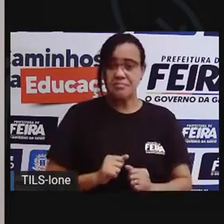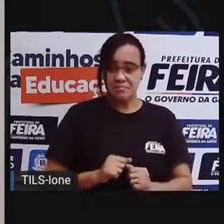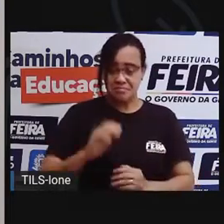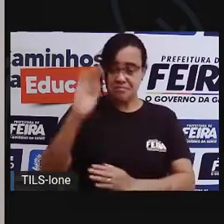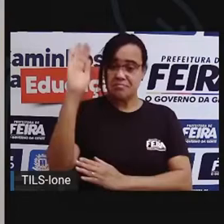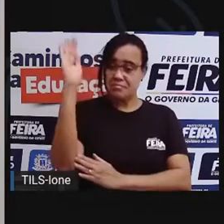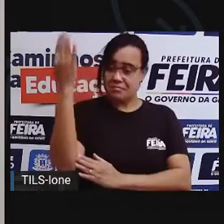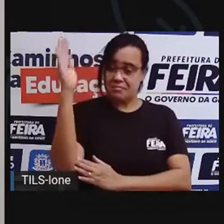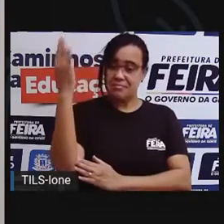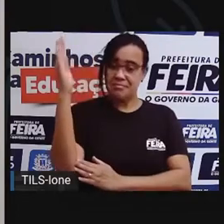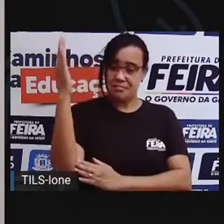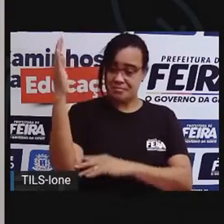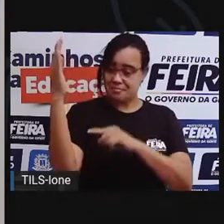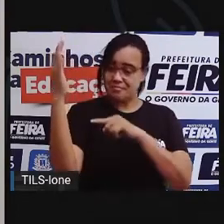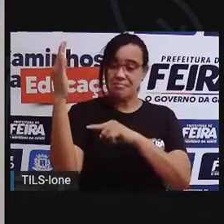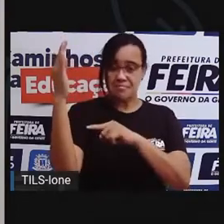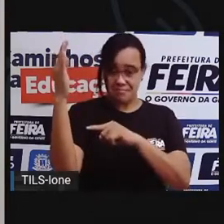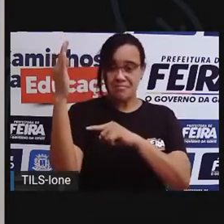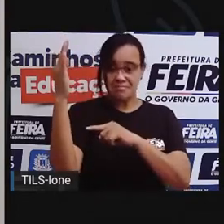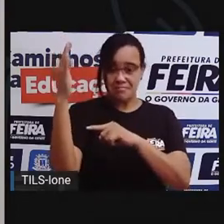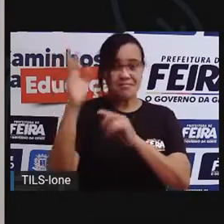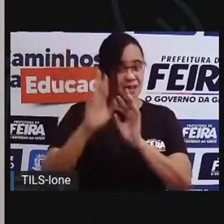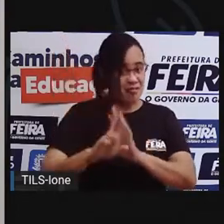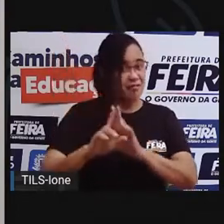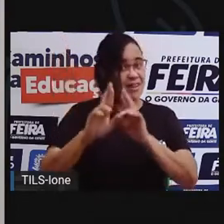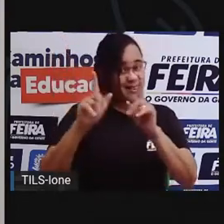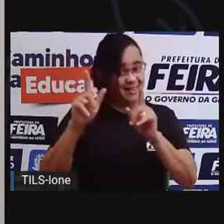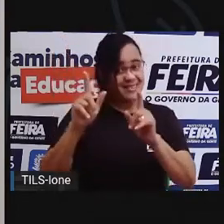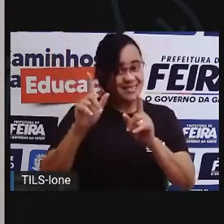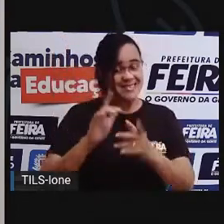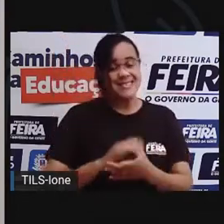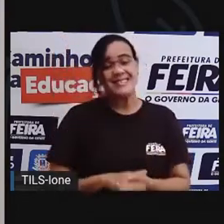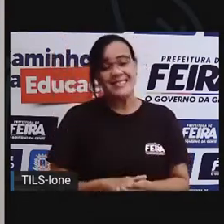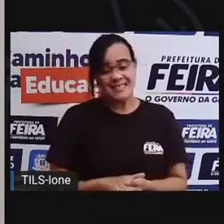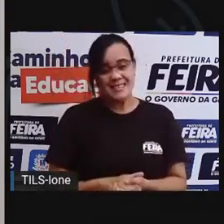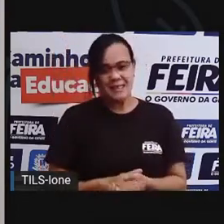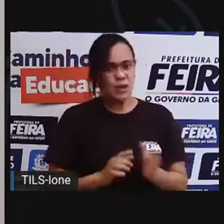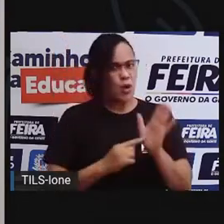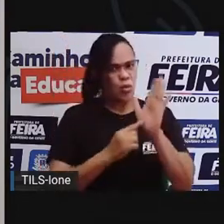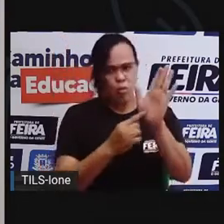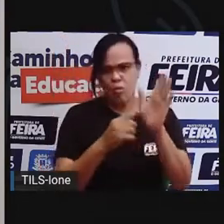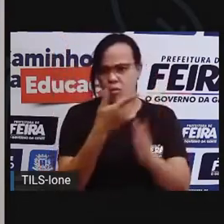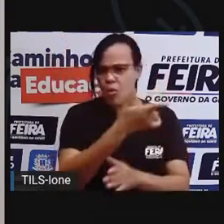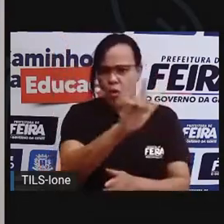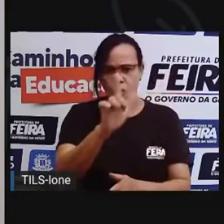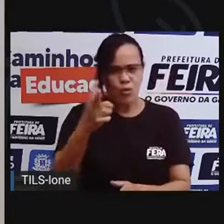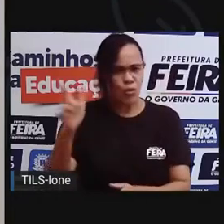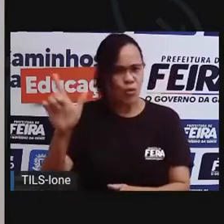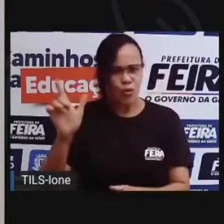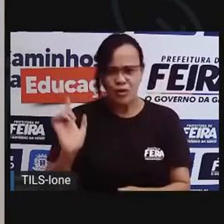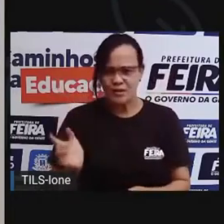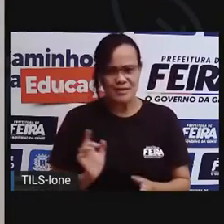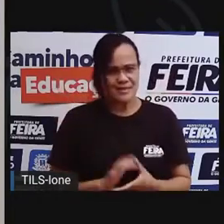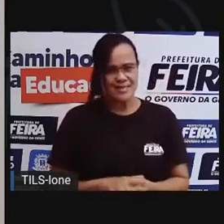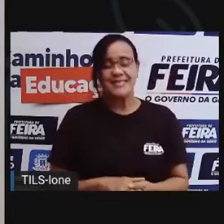Madeira. O som fica diferente mesmo, não é, meninada? Agora eu quero ver outra pra si. Vamos outra, lá. Outra.